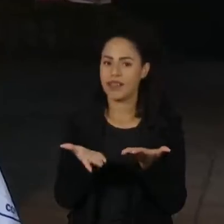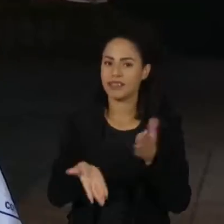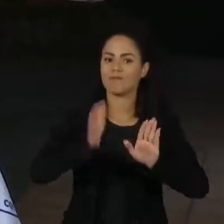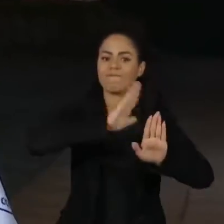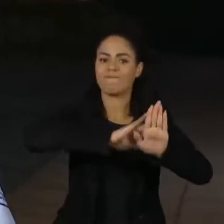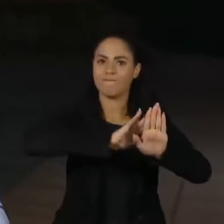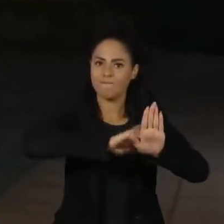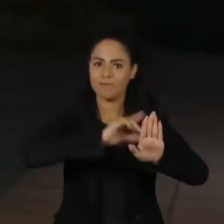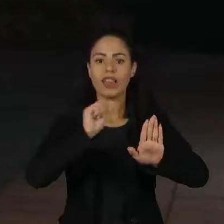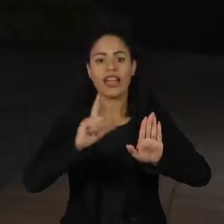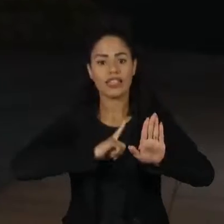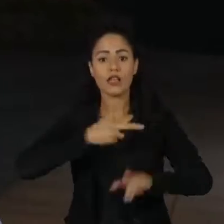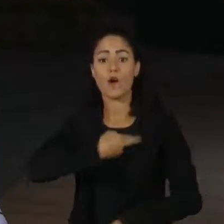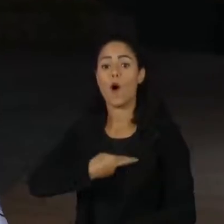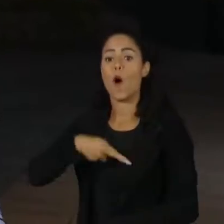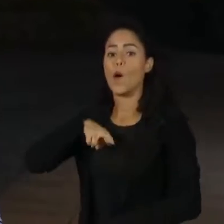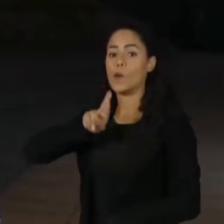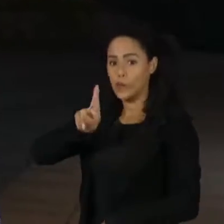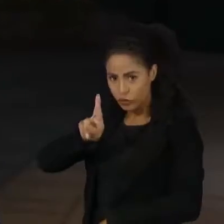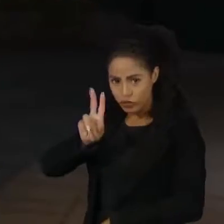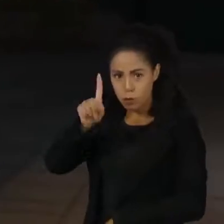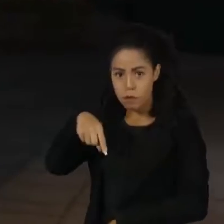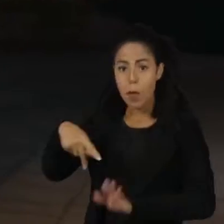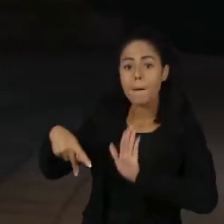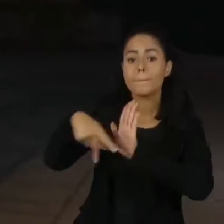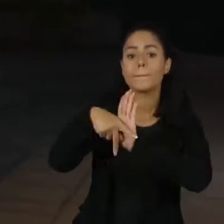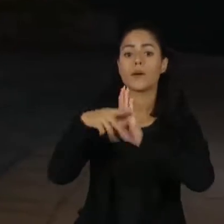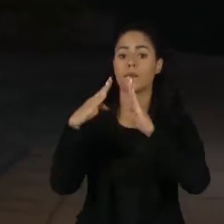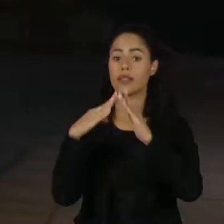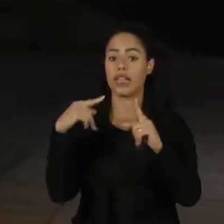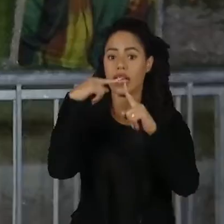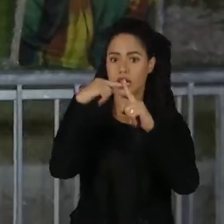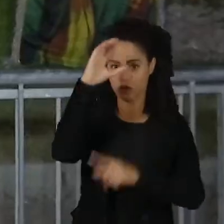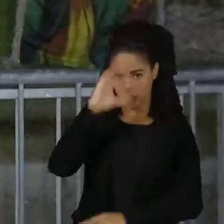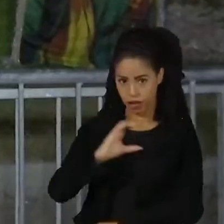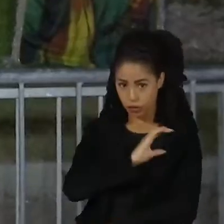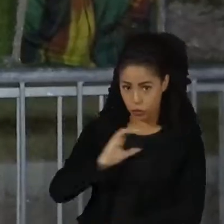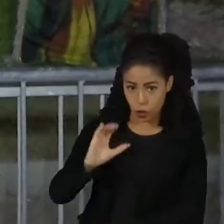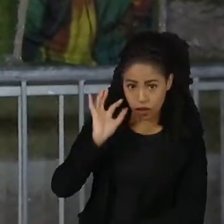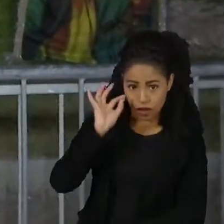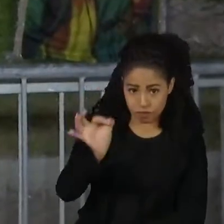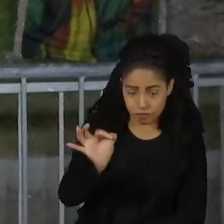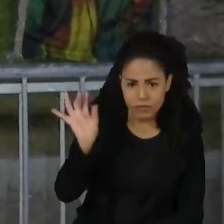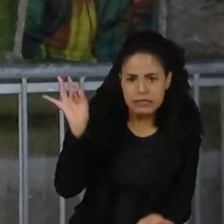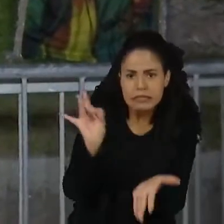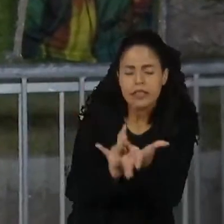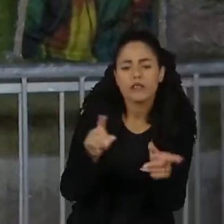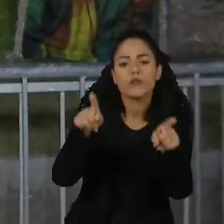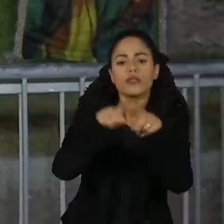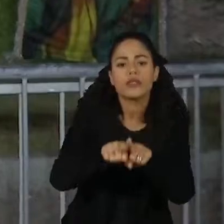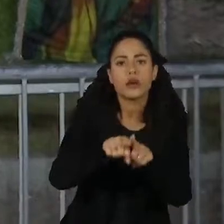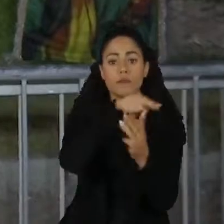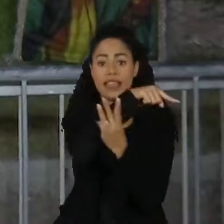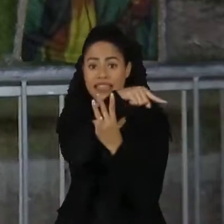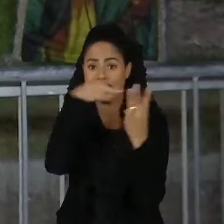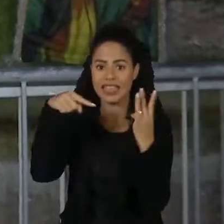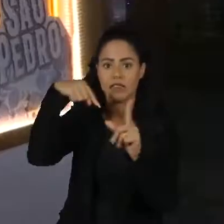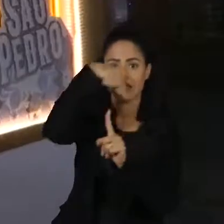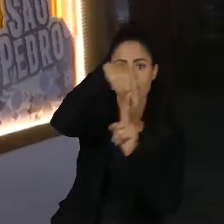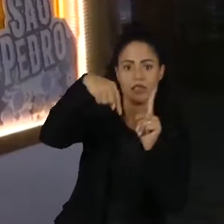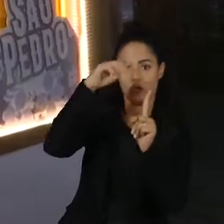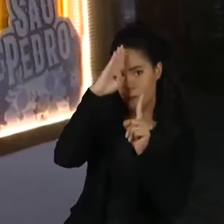É uma origem religiosa da Igreja Católica Apostólica Romana. Tem como precedentes aí os três santos